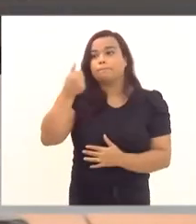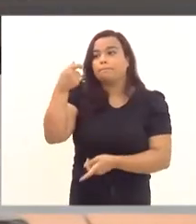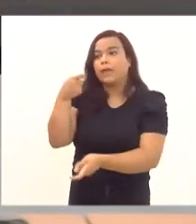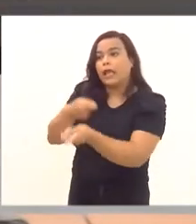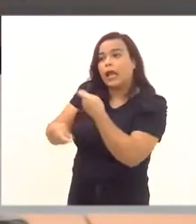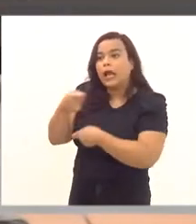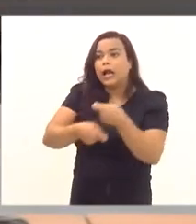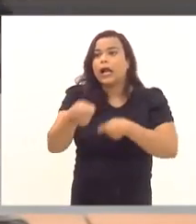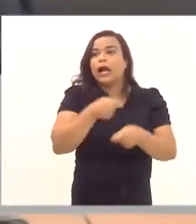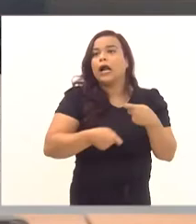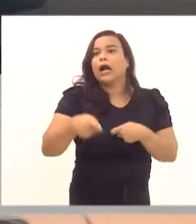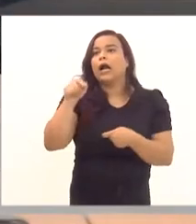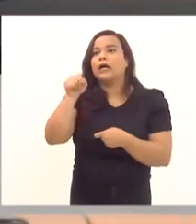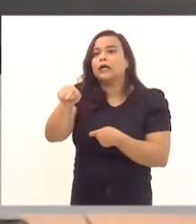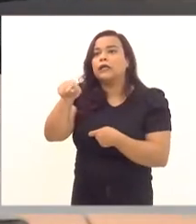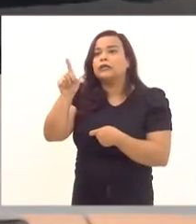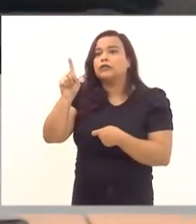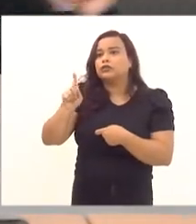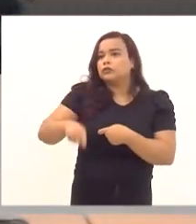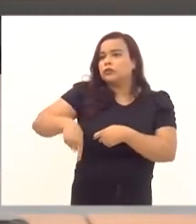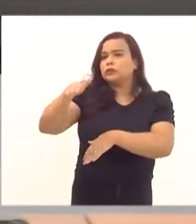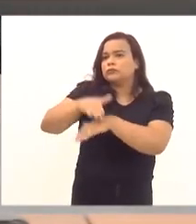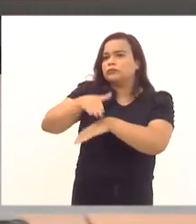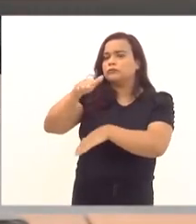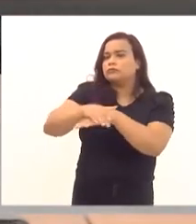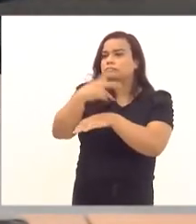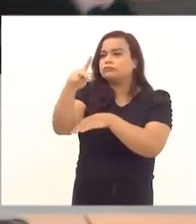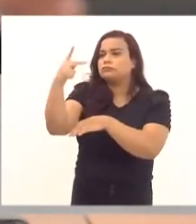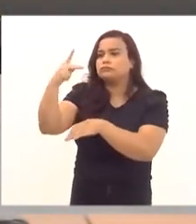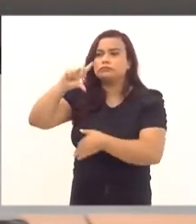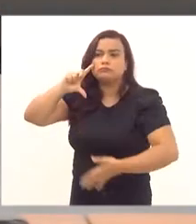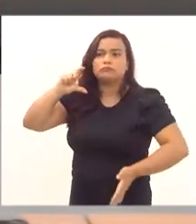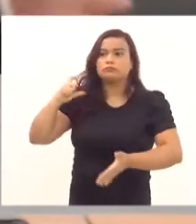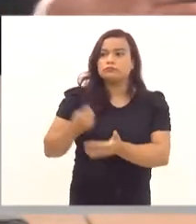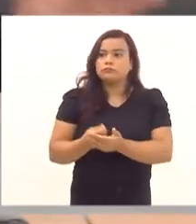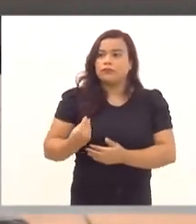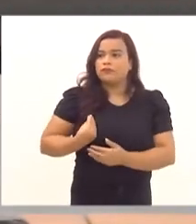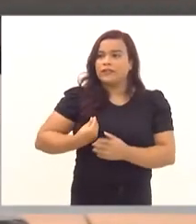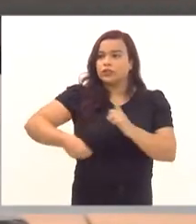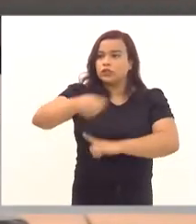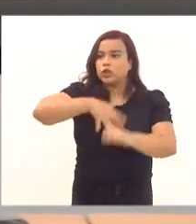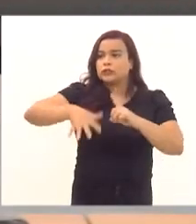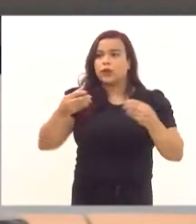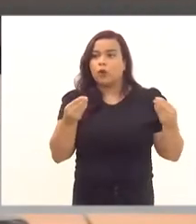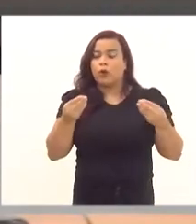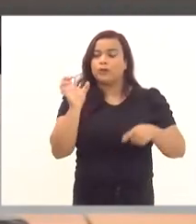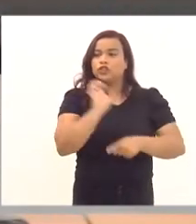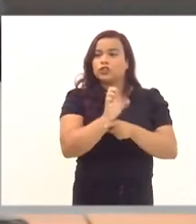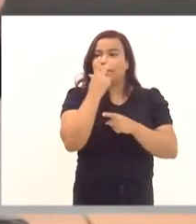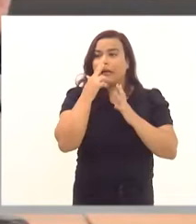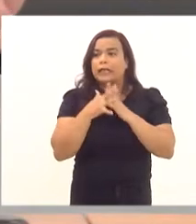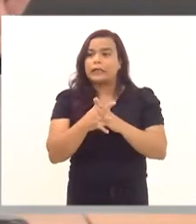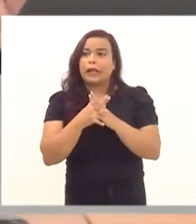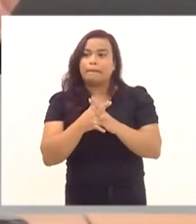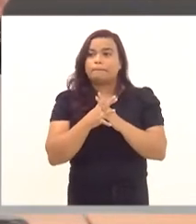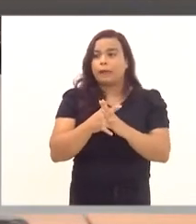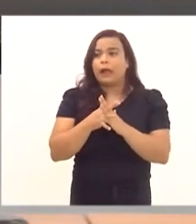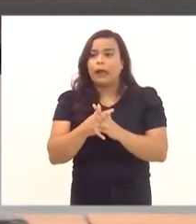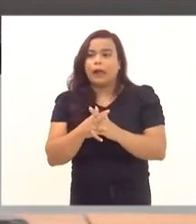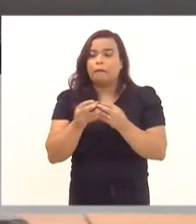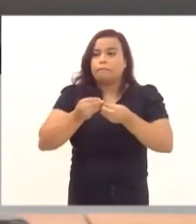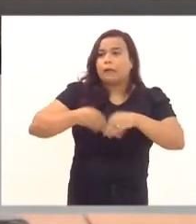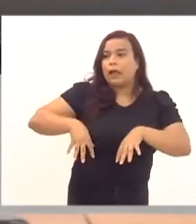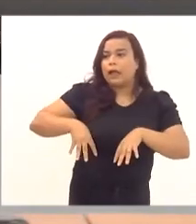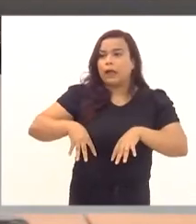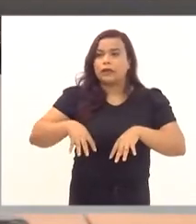como uma espécie de Deus ex machina regular né A vida da sociedade que o estado vai atrapalhar então vamos preservar o estado